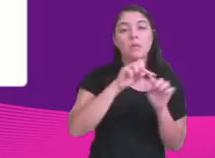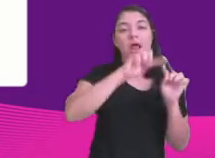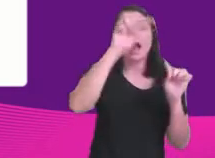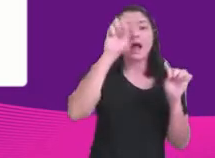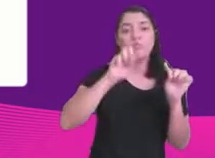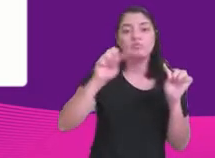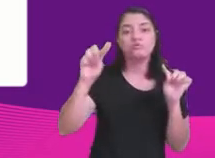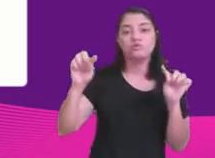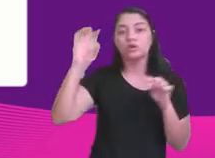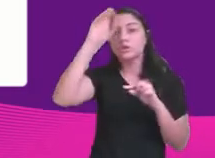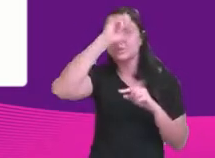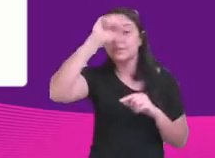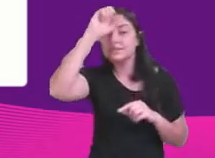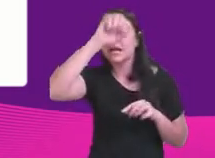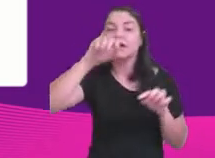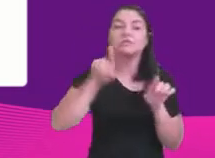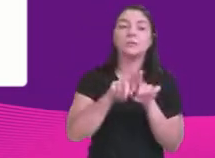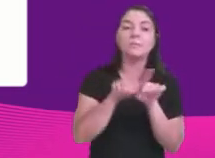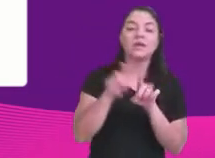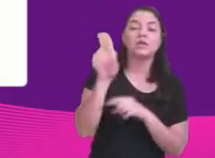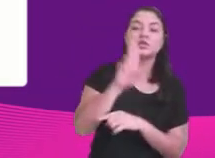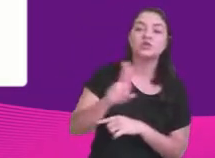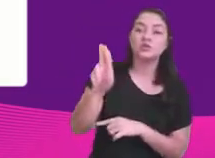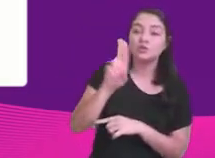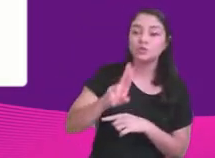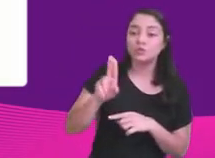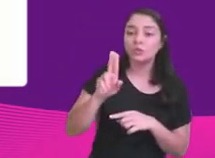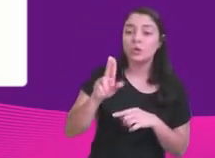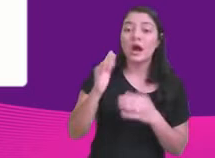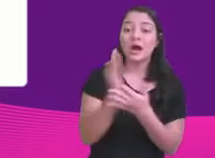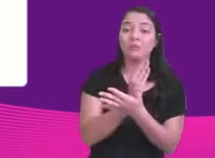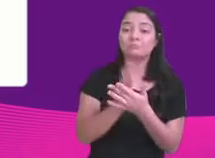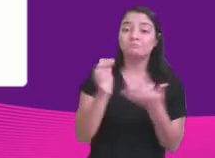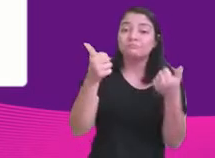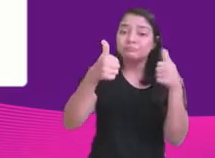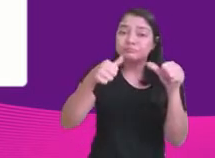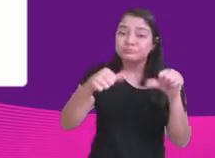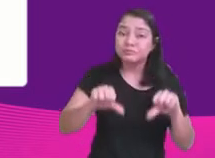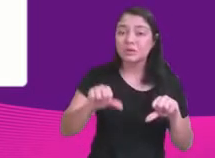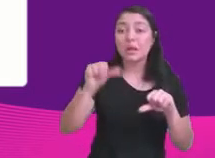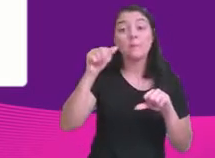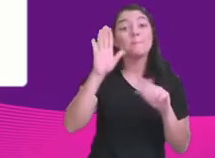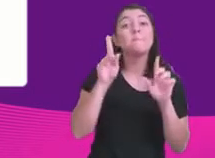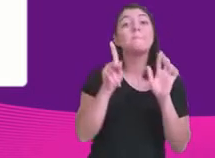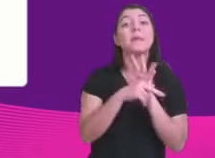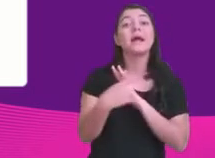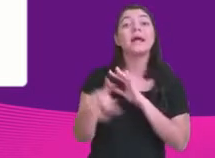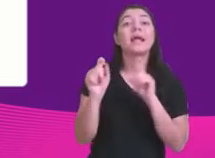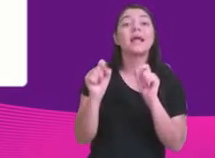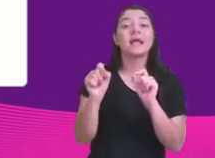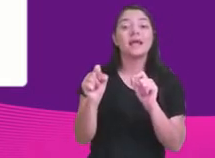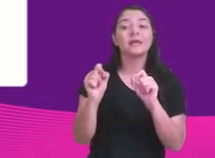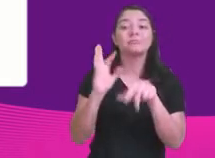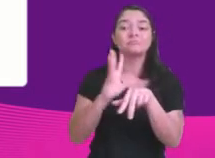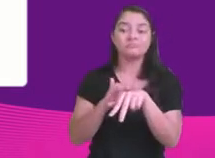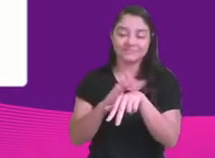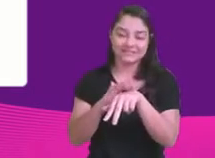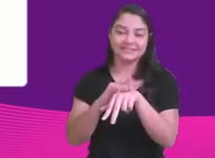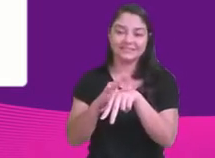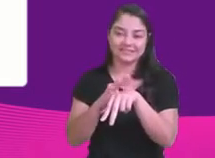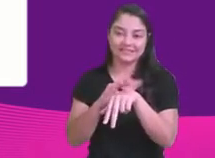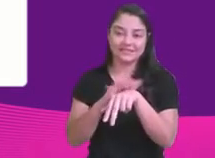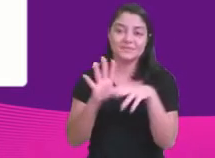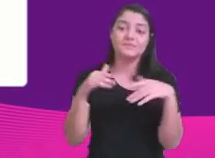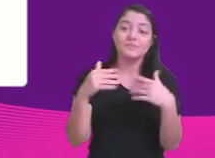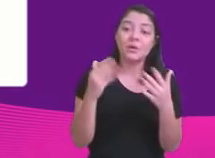e a taxa de conversão são muito ruins para os pacientes. Pacientes convertidos têm um pior prognóstico